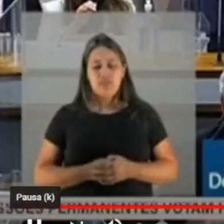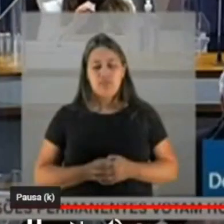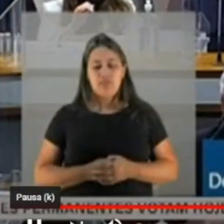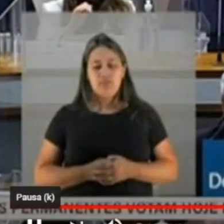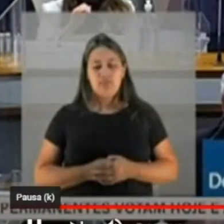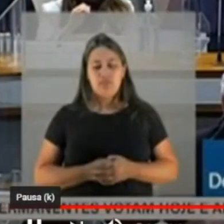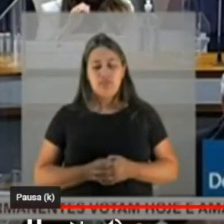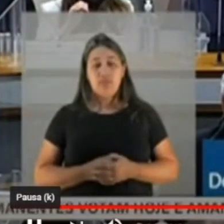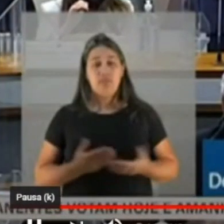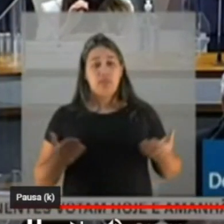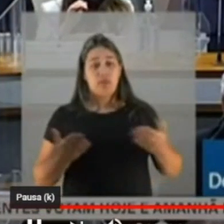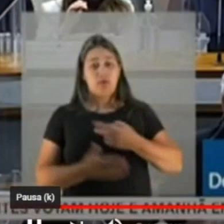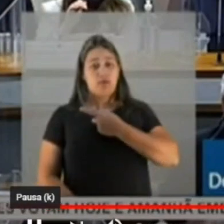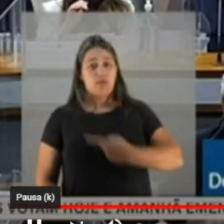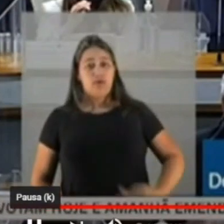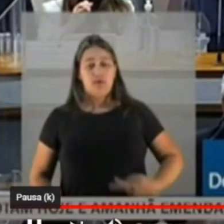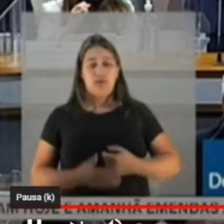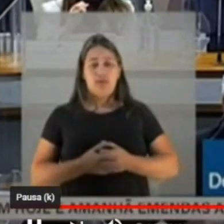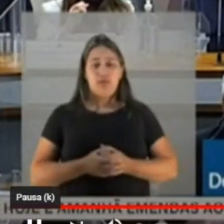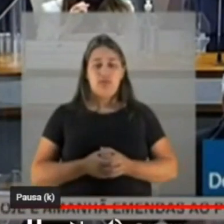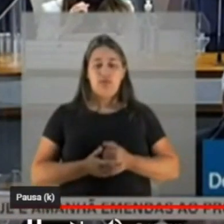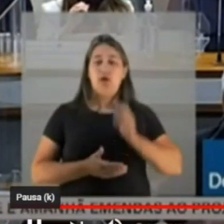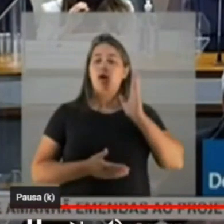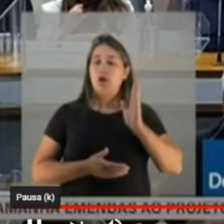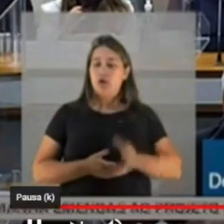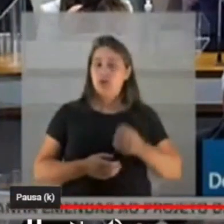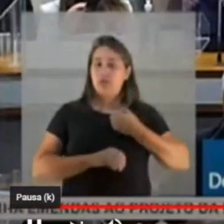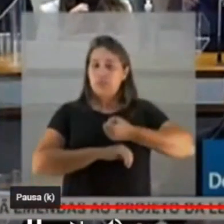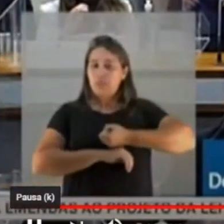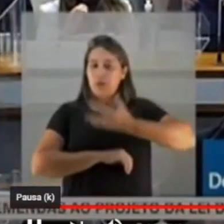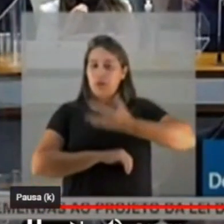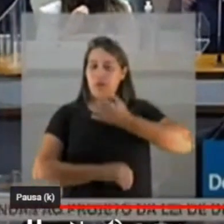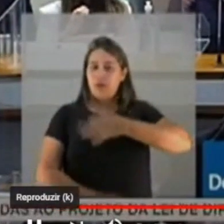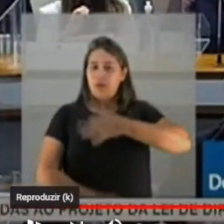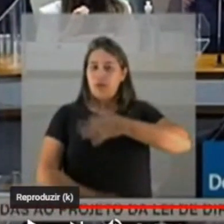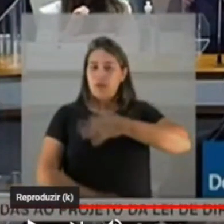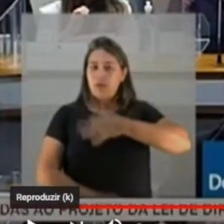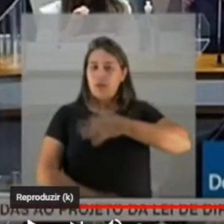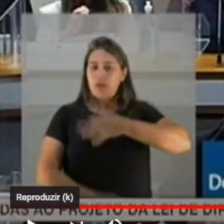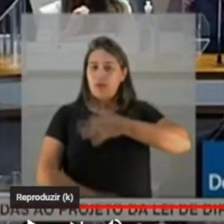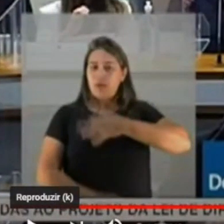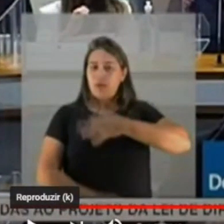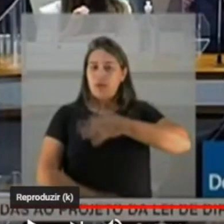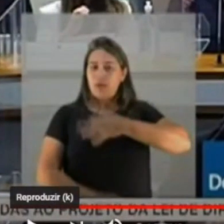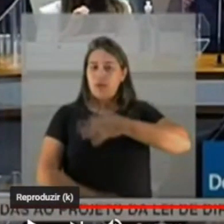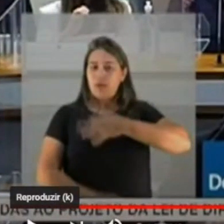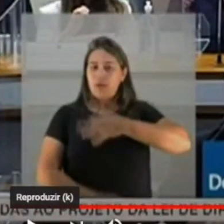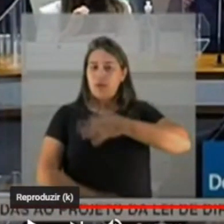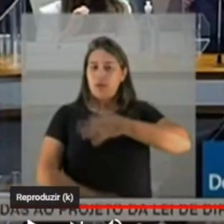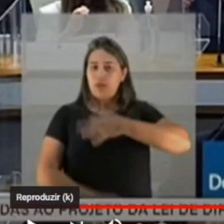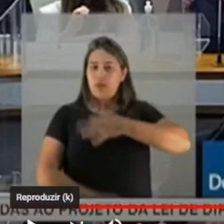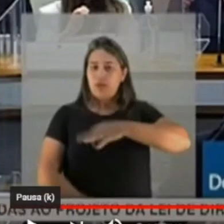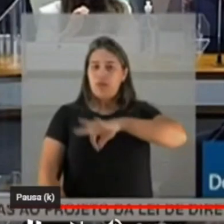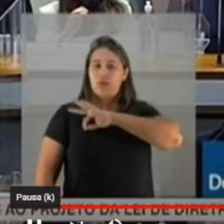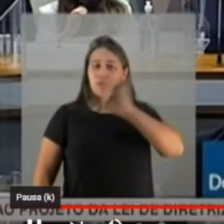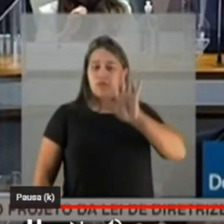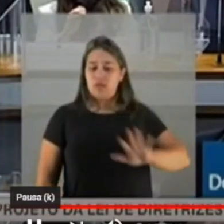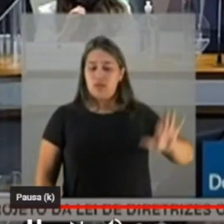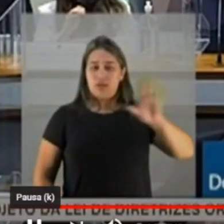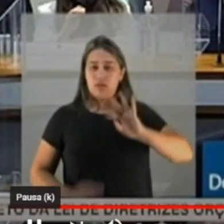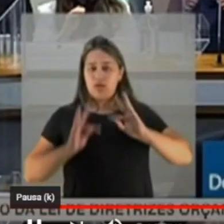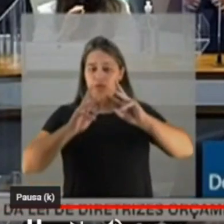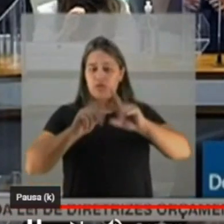momento aqui, ó. Senhor presidente, já prestamos depoimento na Polícia Federal sobre os fatos. Ó, já prestamos depoimento na federal sobre os